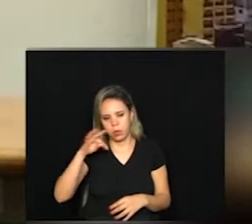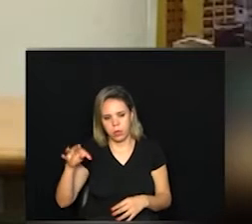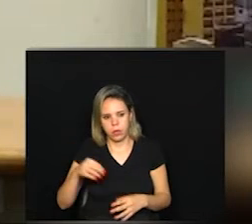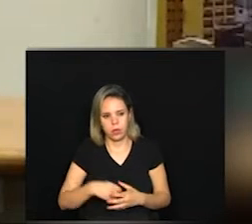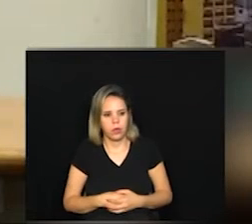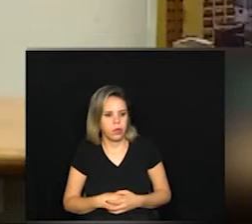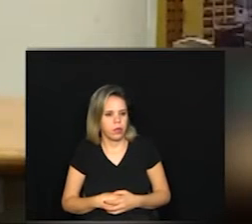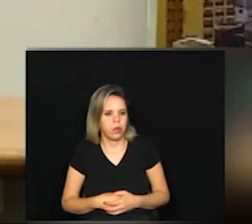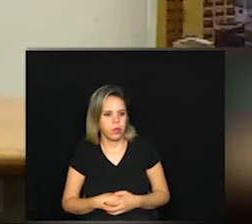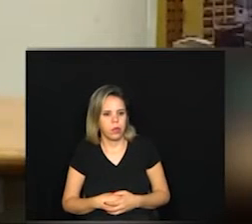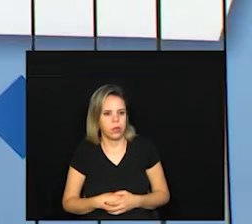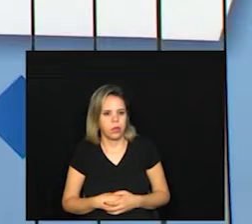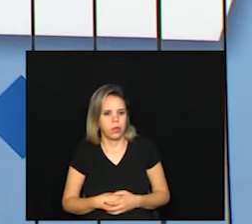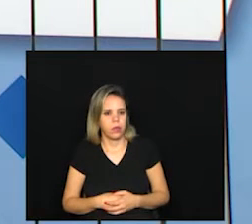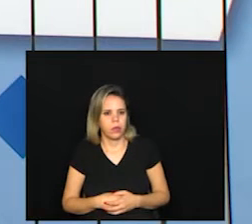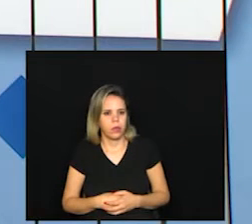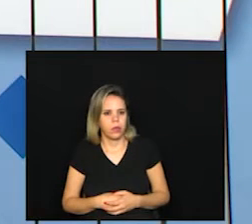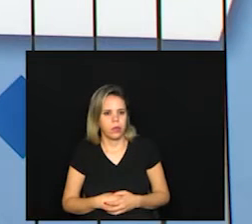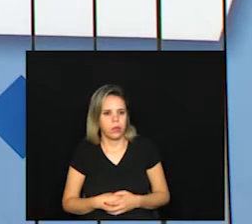Metropolitano.